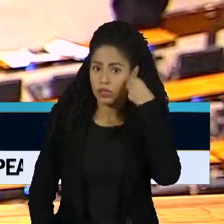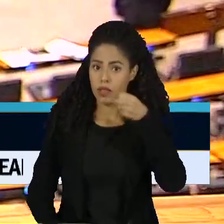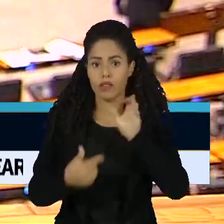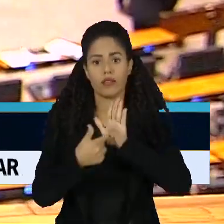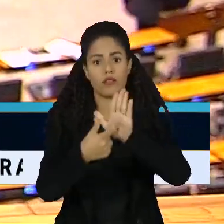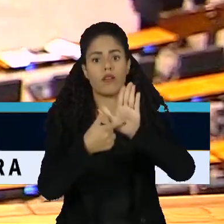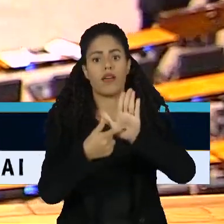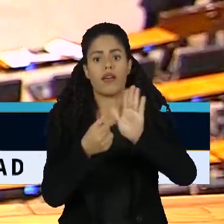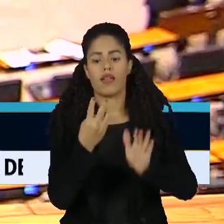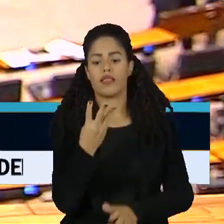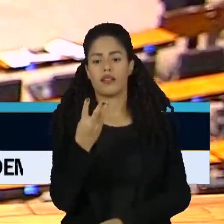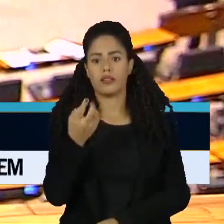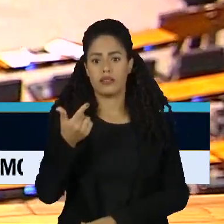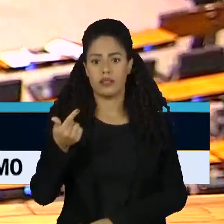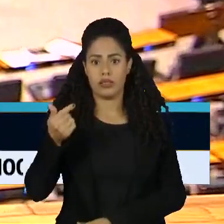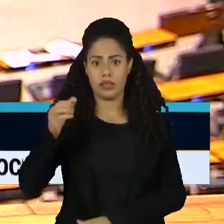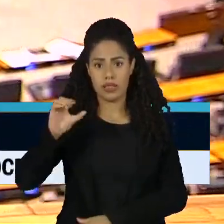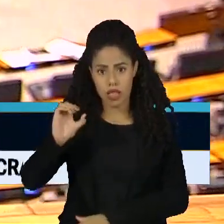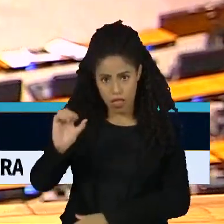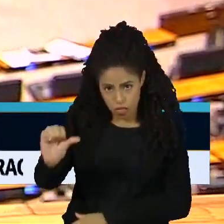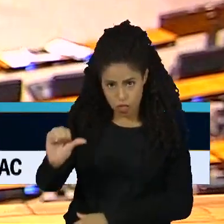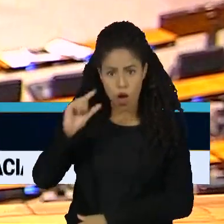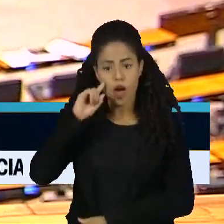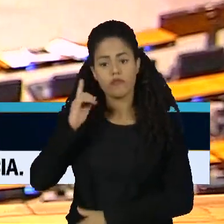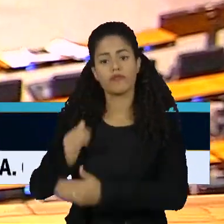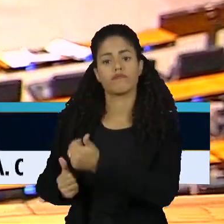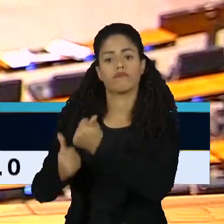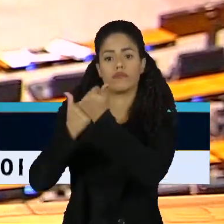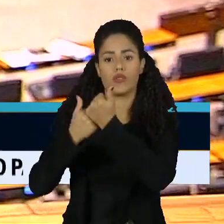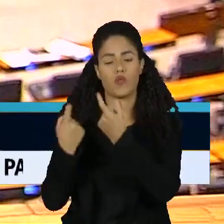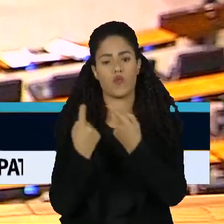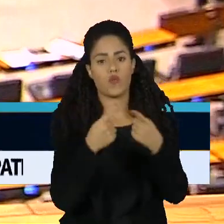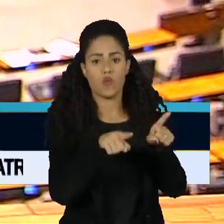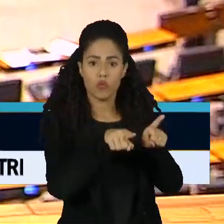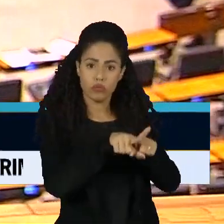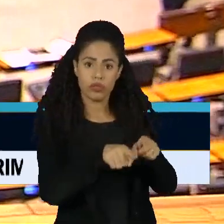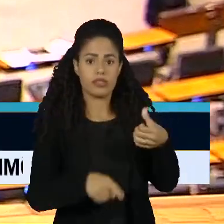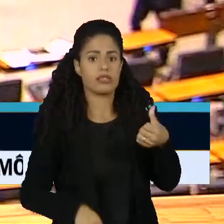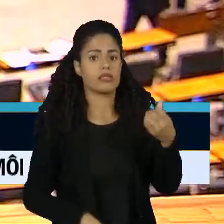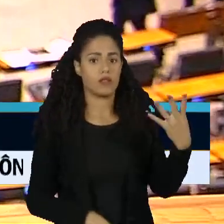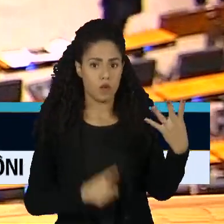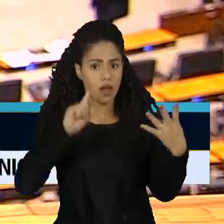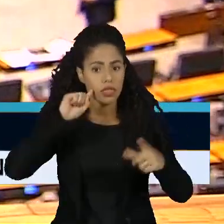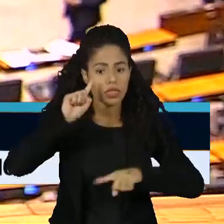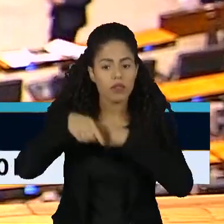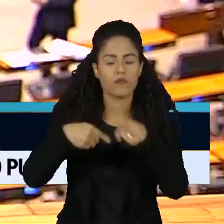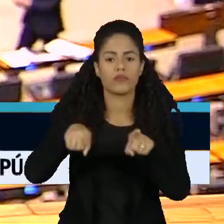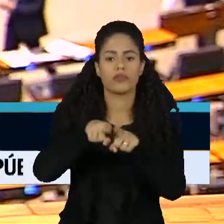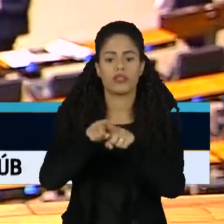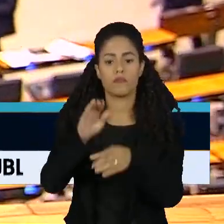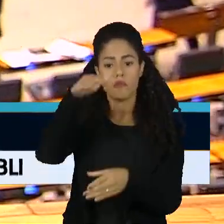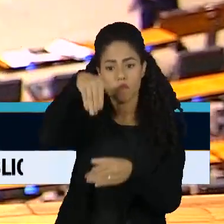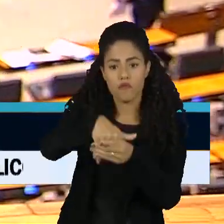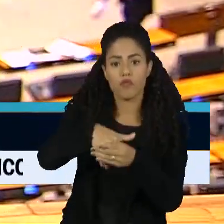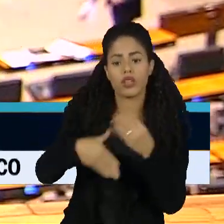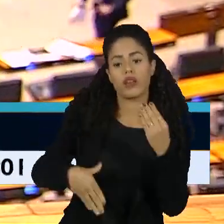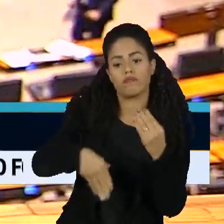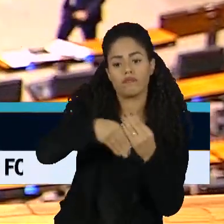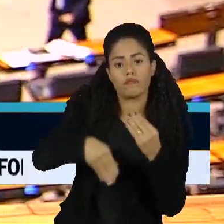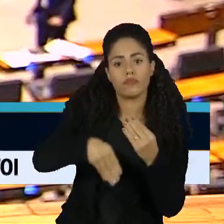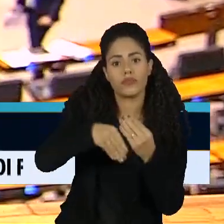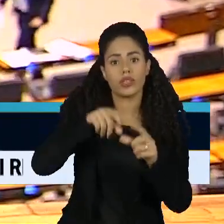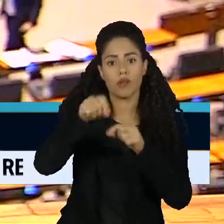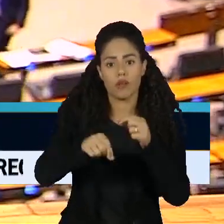foi de 379 deputados a favor contra 64 depois eles votaram as emendas que foram